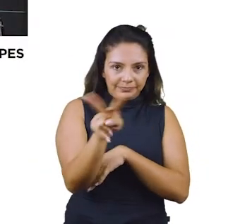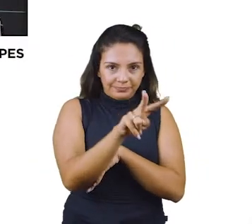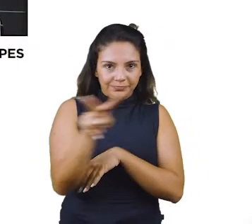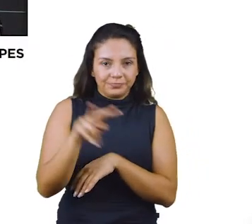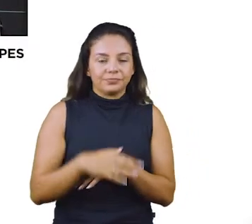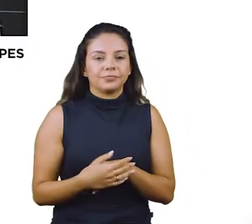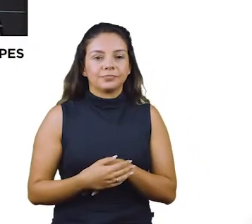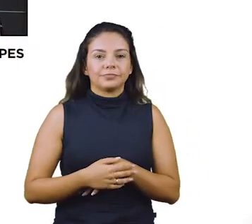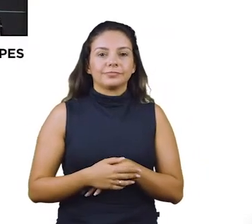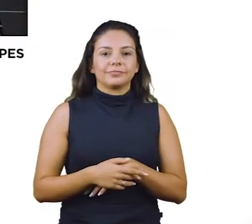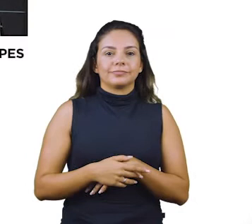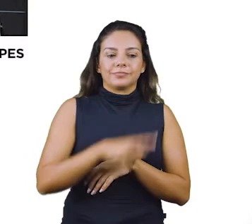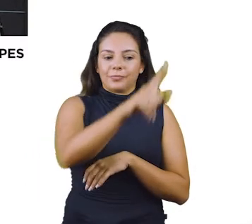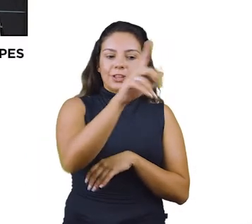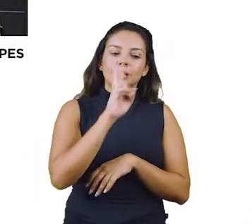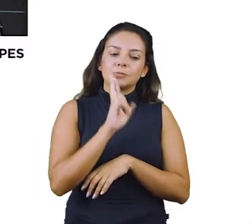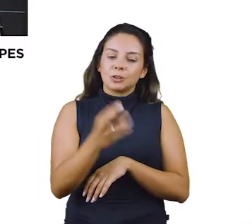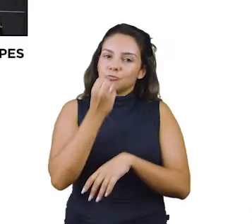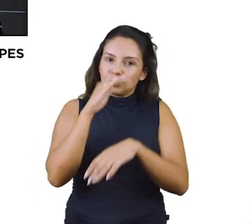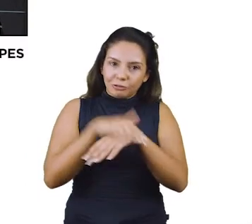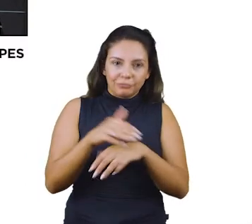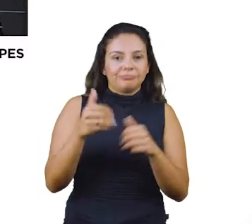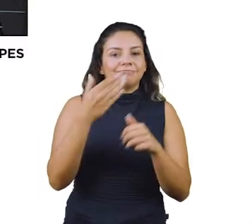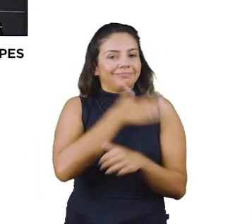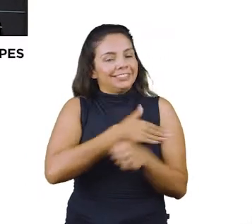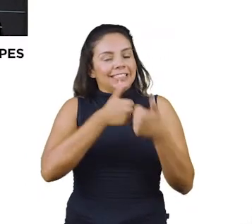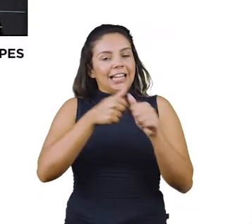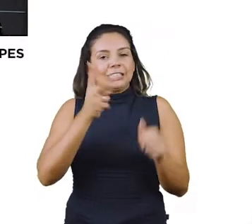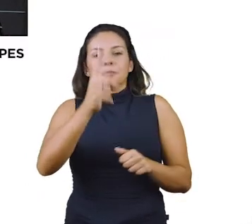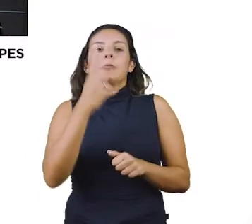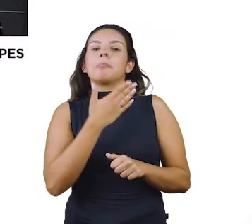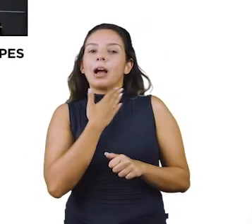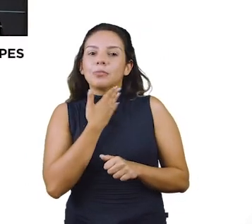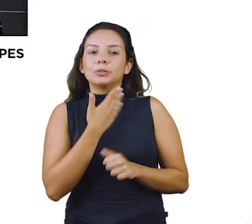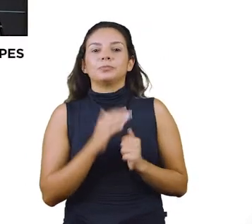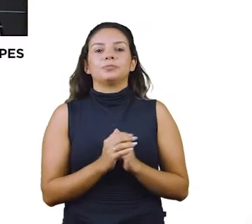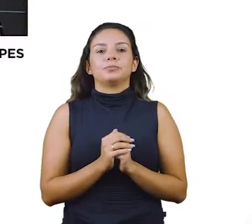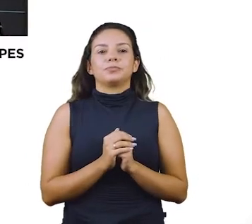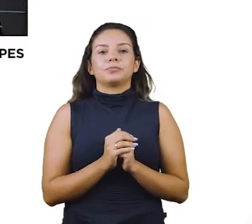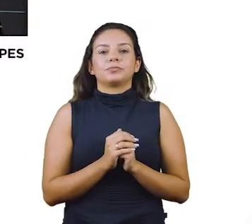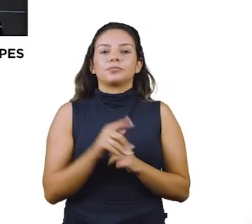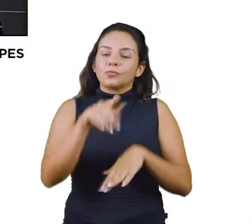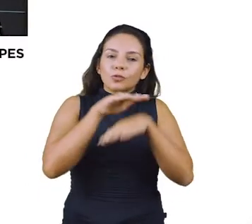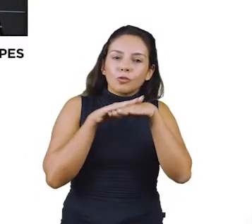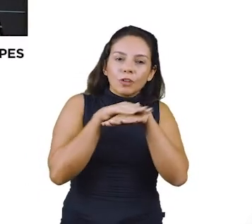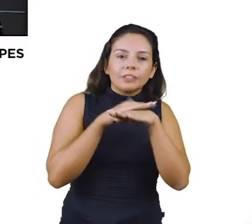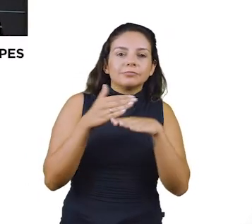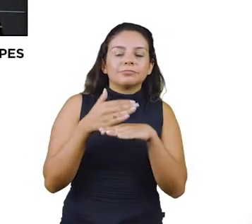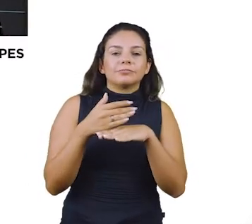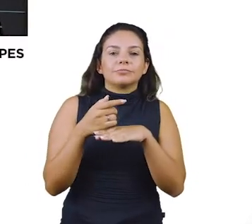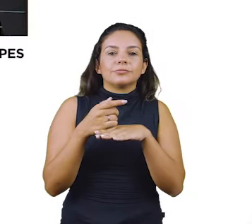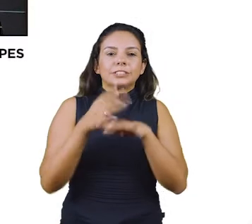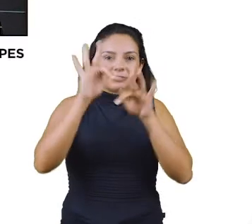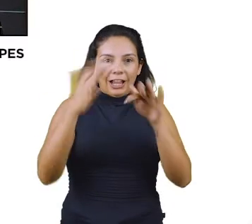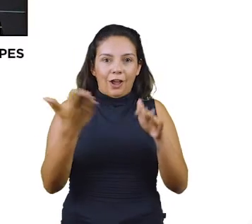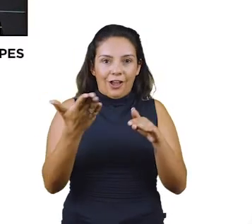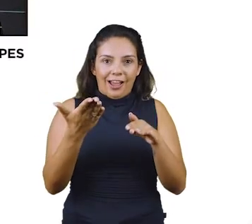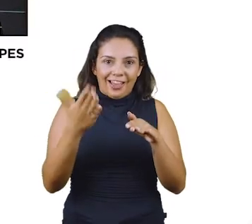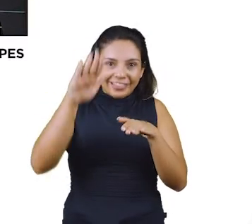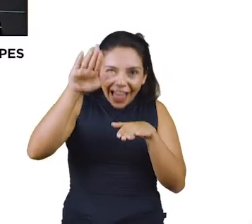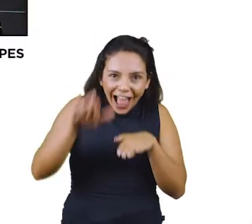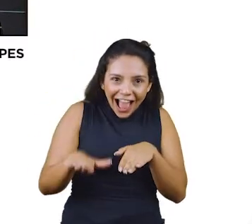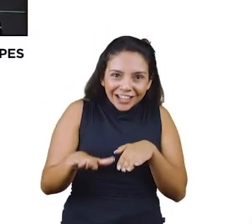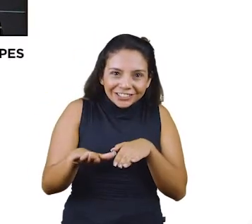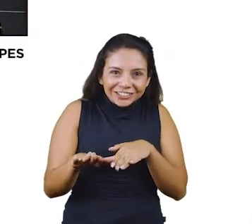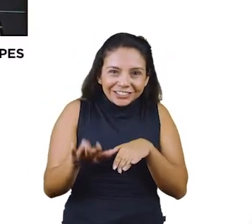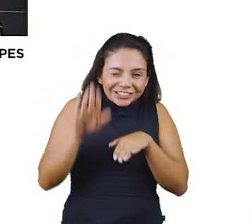Olá, boa noite. O escritor e jornalista Carlos Herculano Lopes está sentado em um estúdio. Ao fundo, há cartazes com a